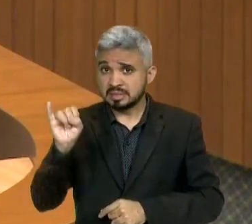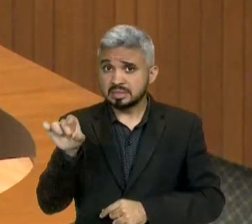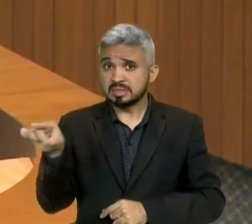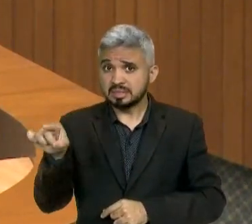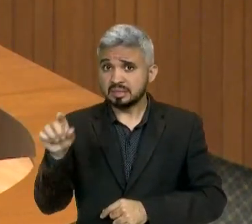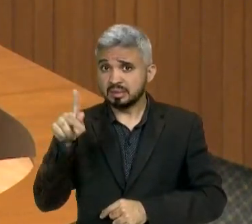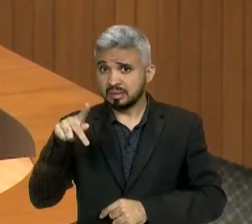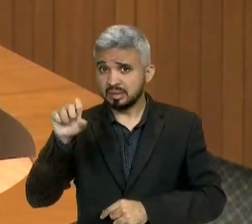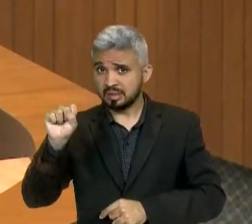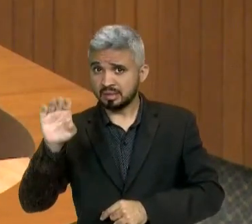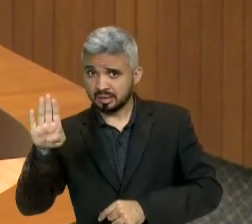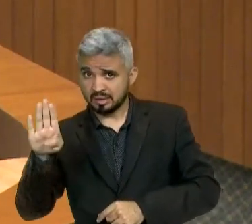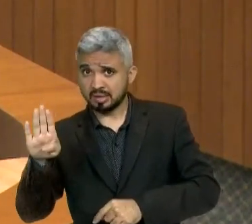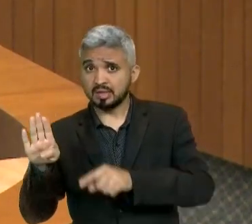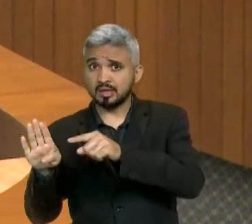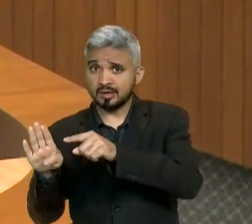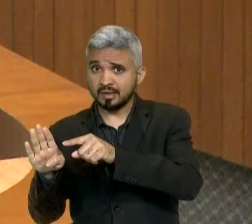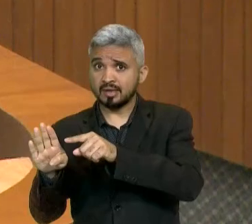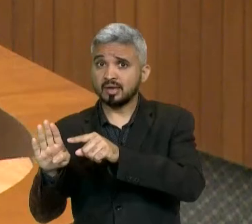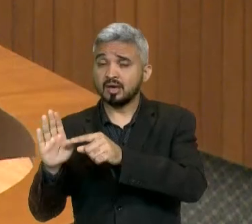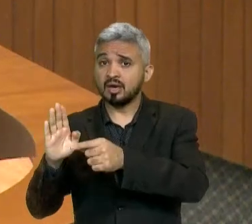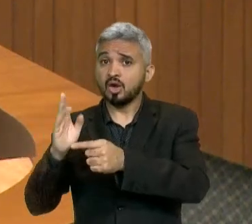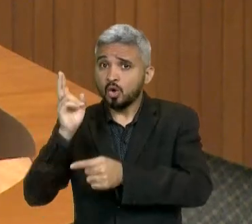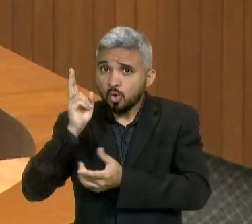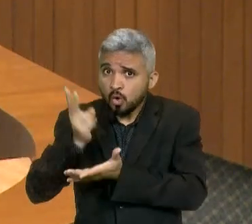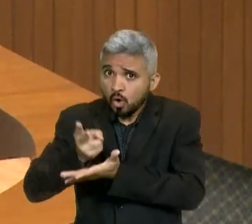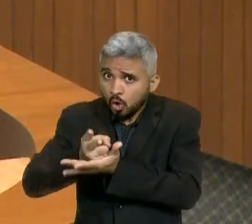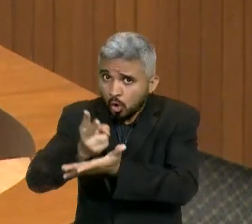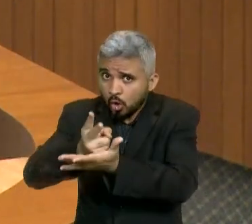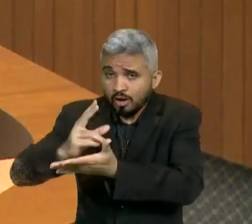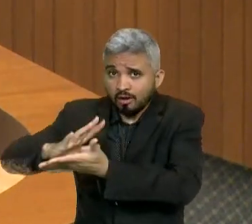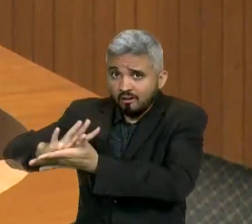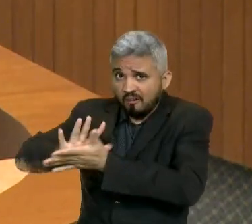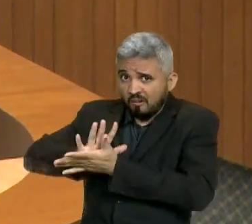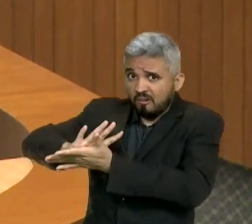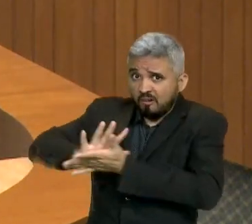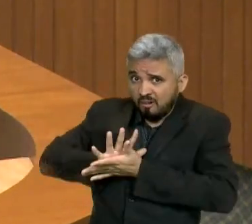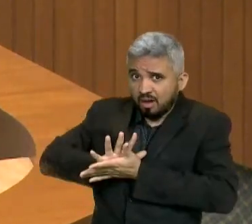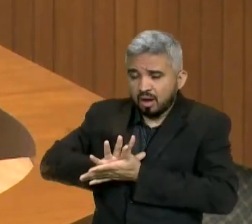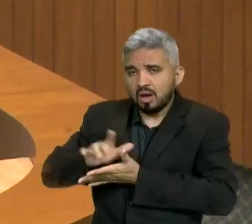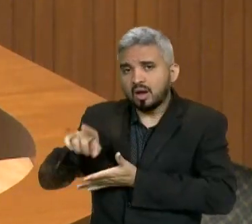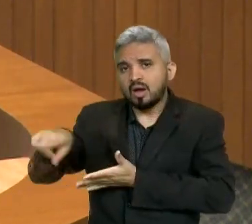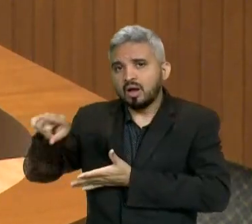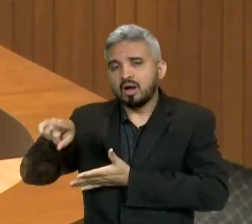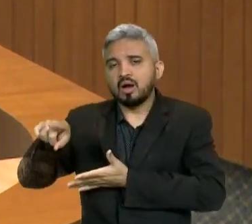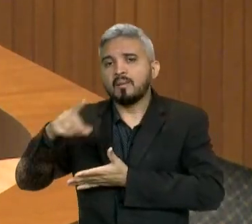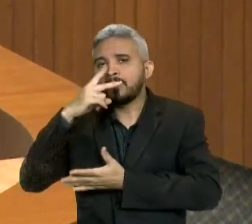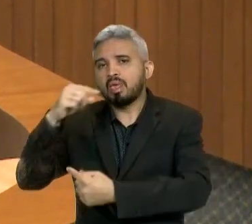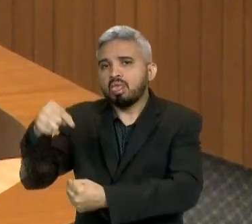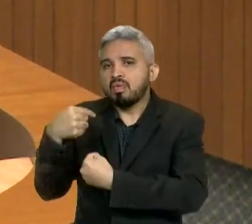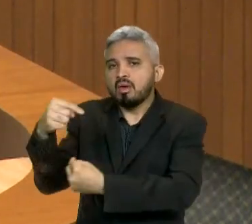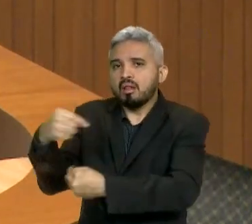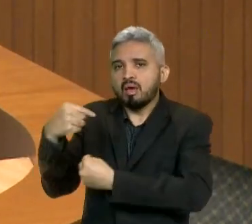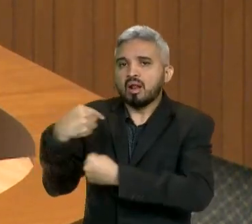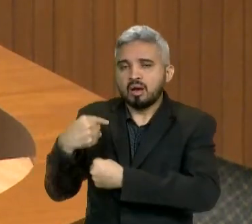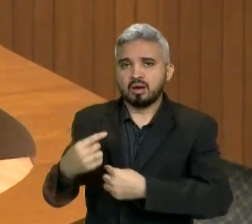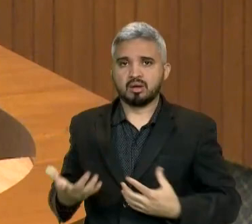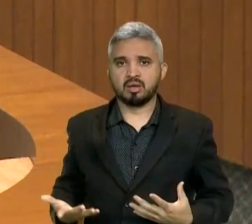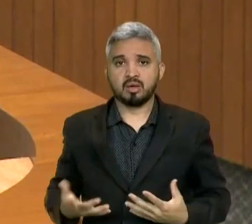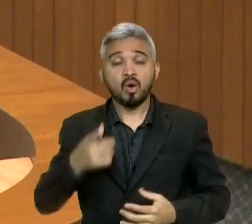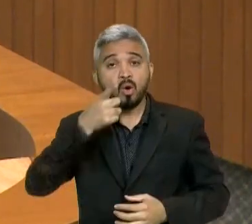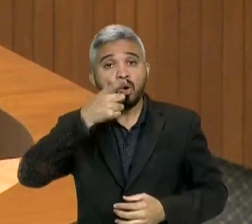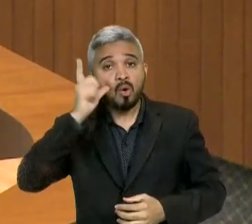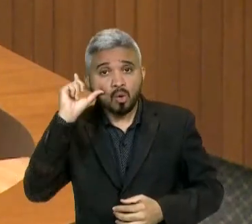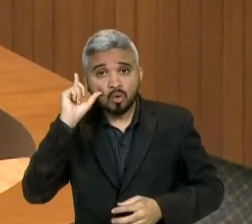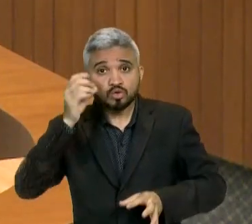Afinal, ontem foi um 7-0. Só para concluir, presidente. Um 7-0 que foi conquistado dentro